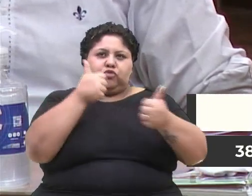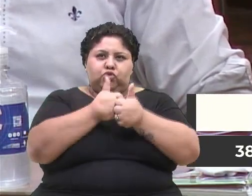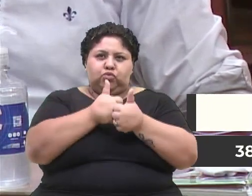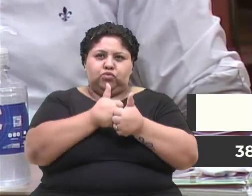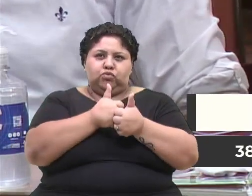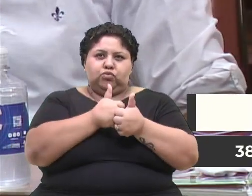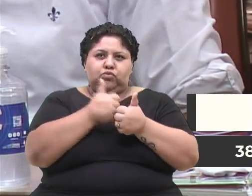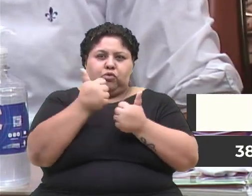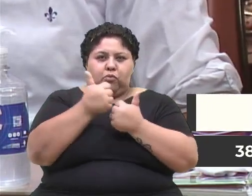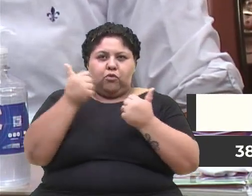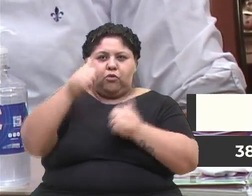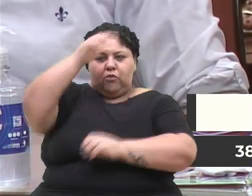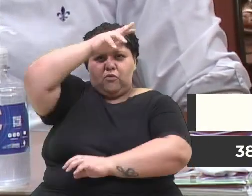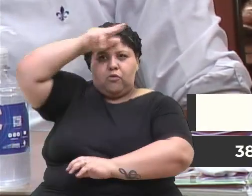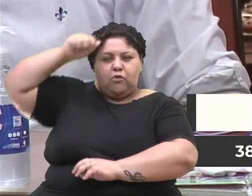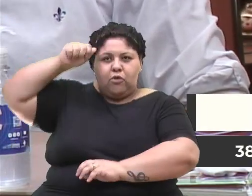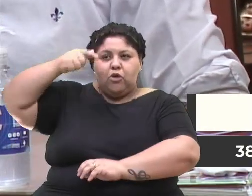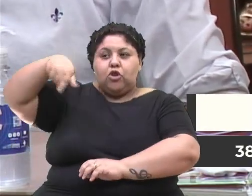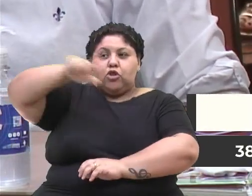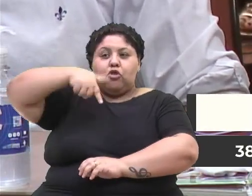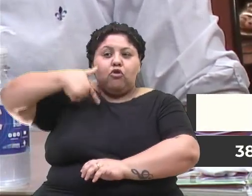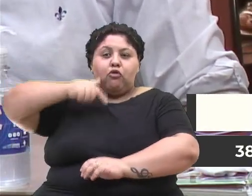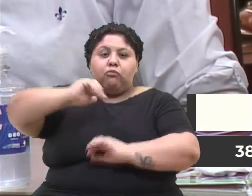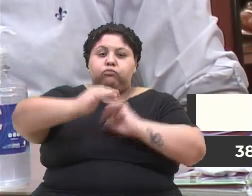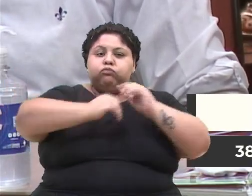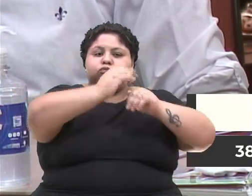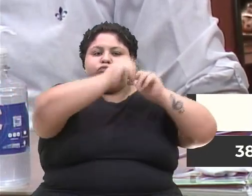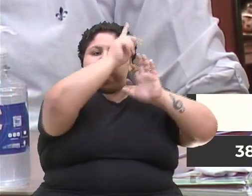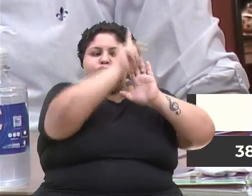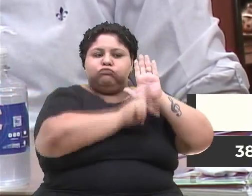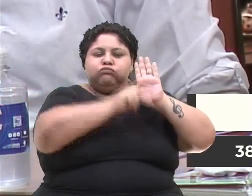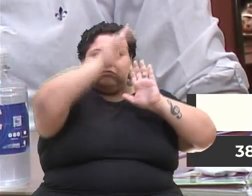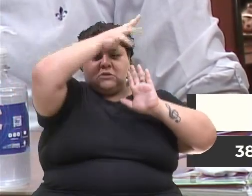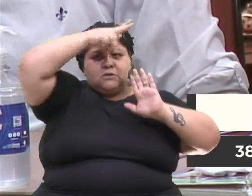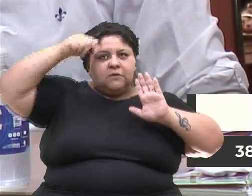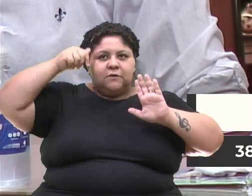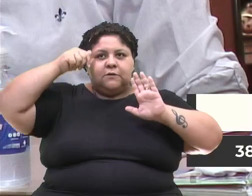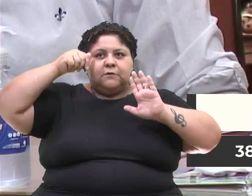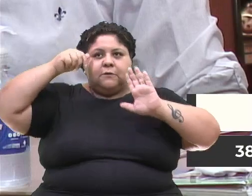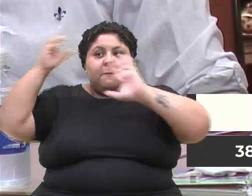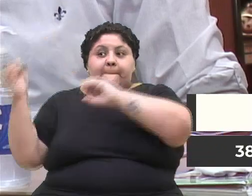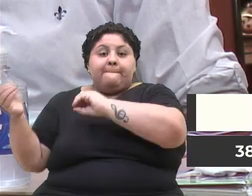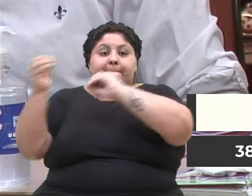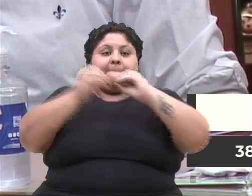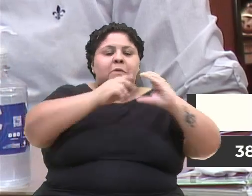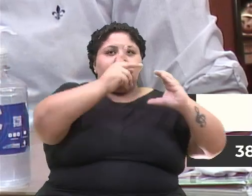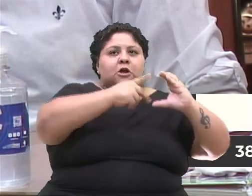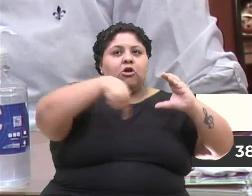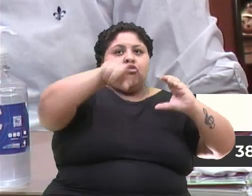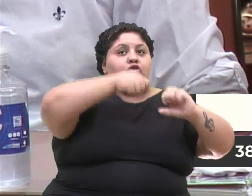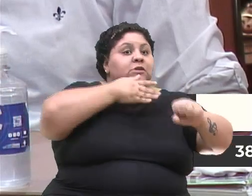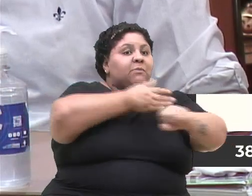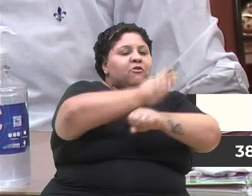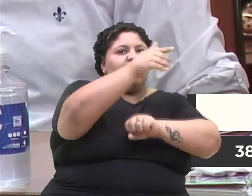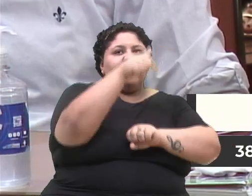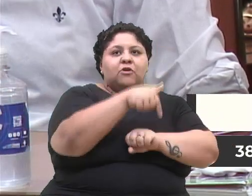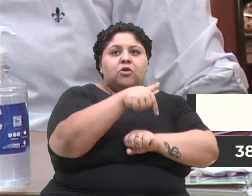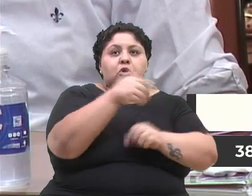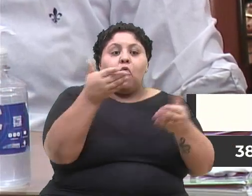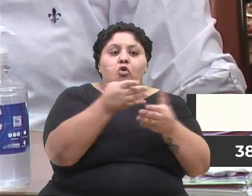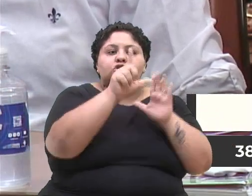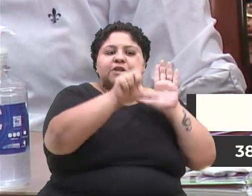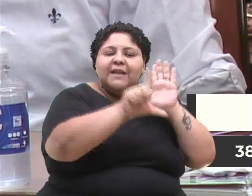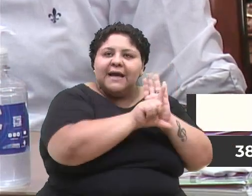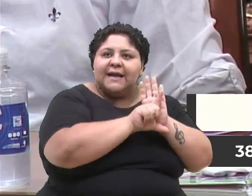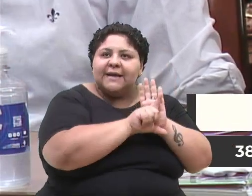município na época, e nós conseguimos construir esse projeto que o município mandou para a Câmara e nós aprovamos o projeto. Hoje ele é lei.